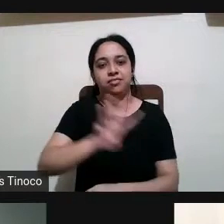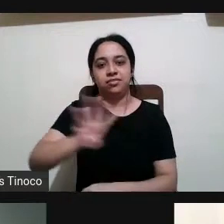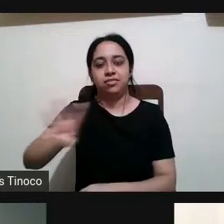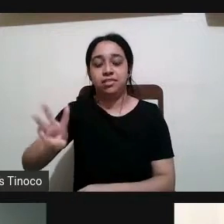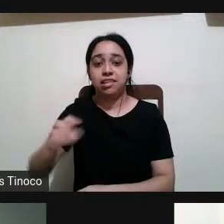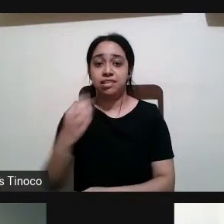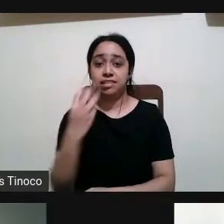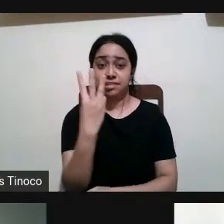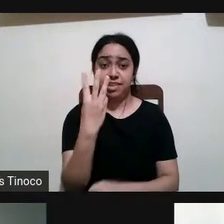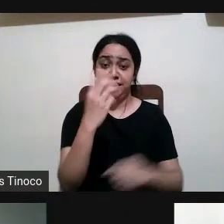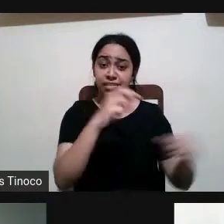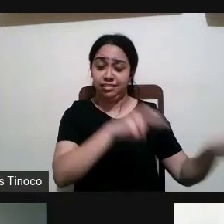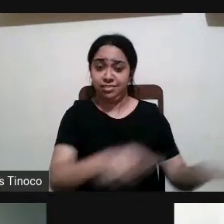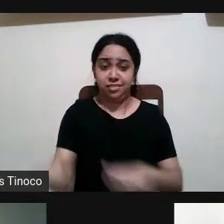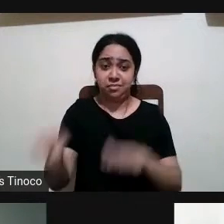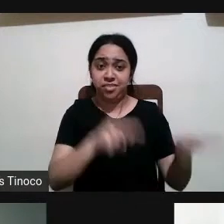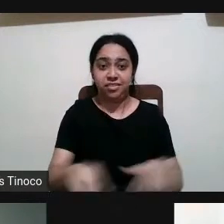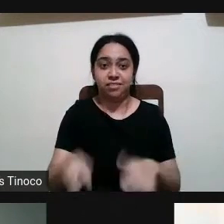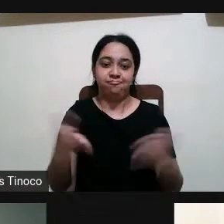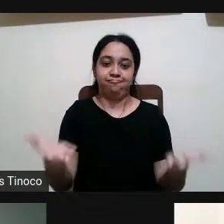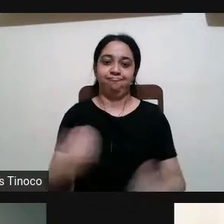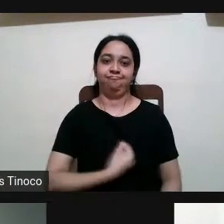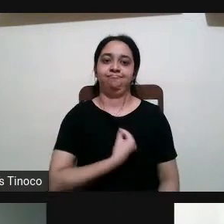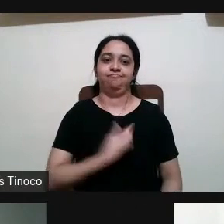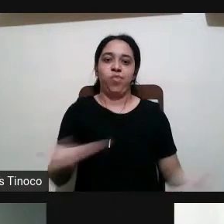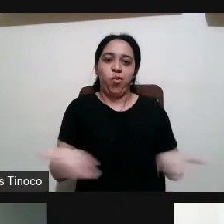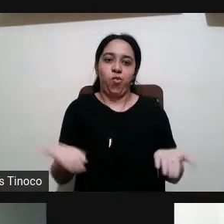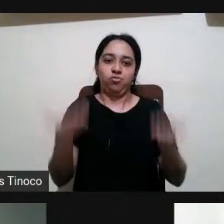estamos aqui, né? Então, eu acho que